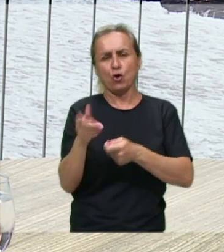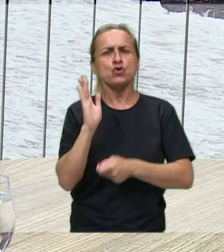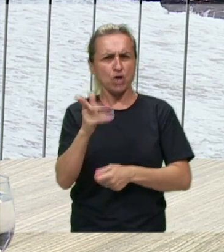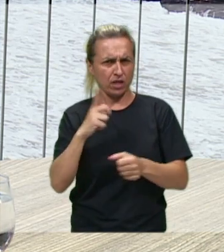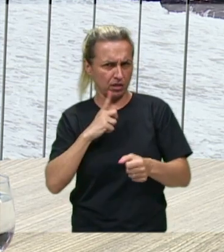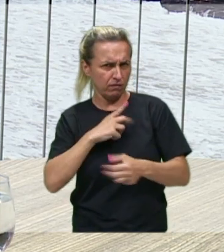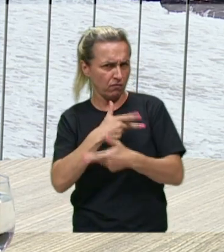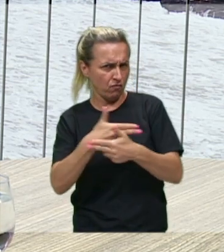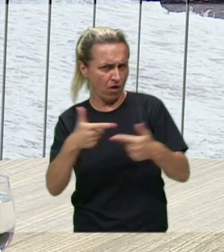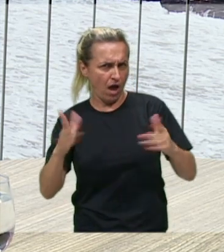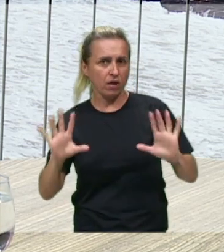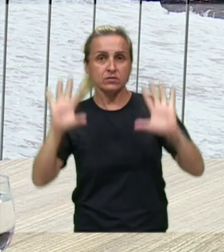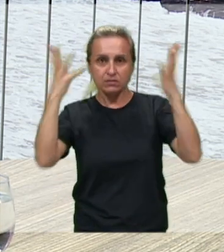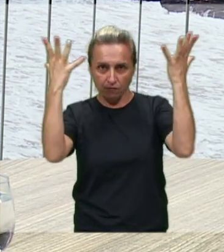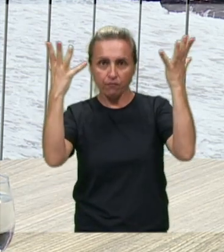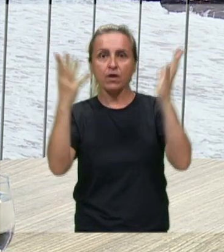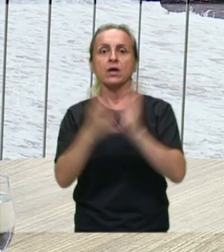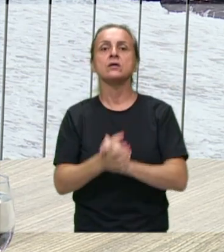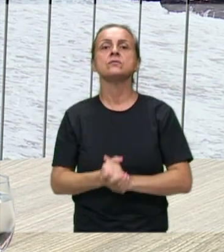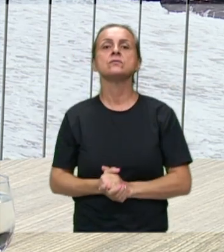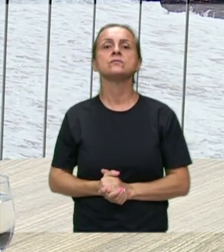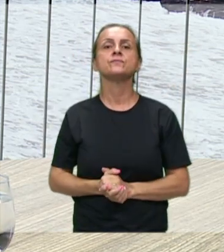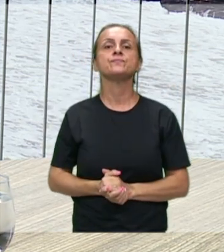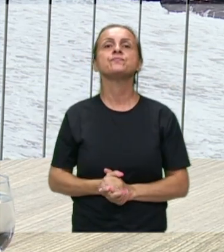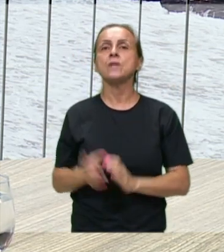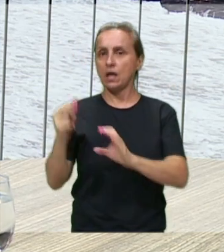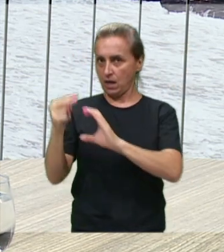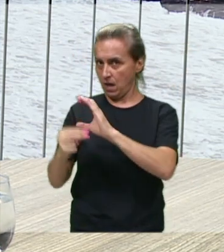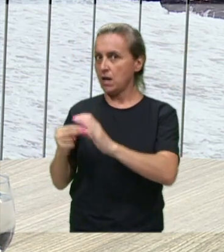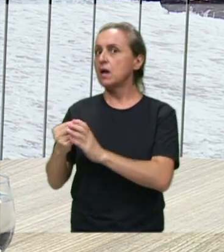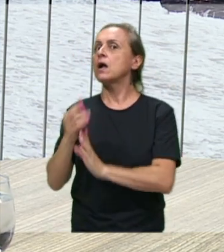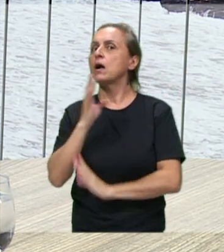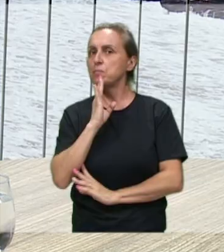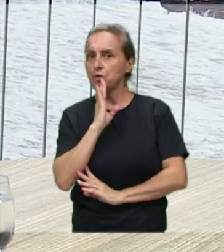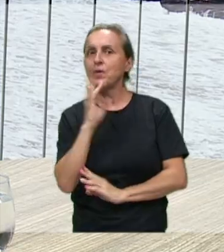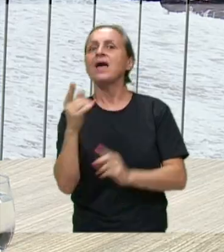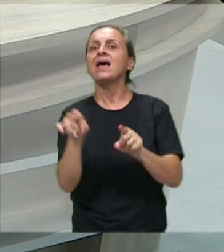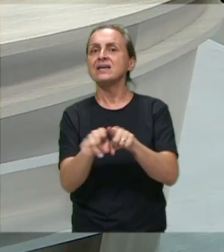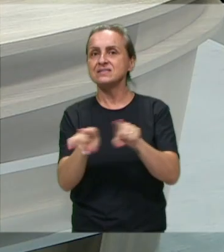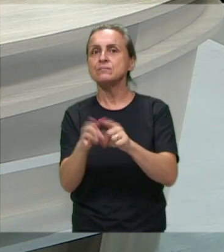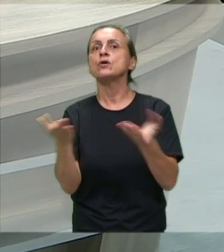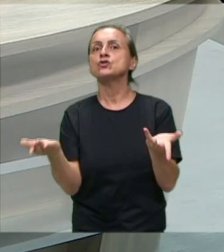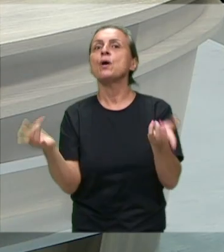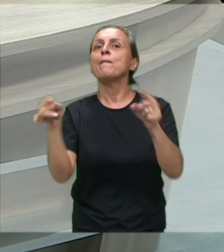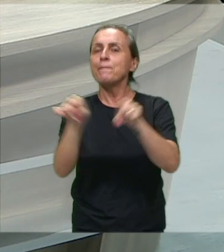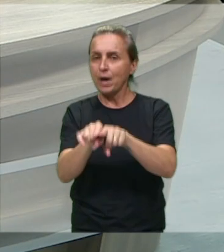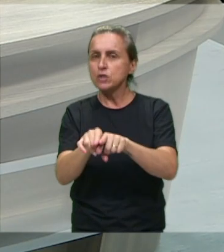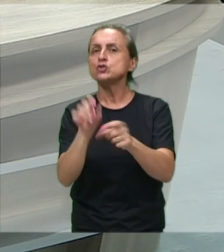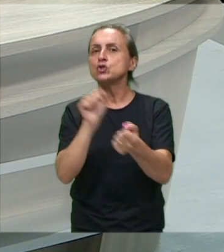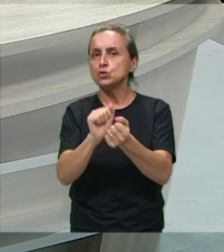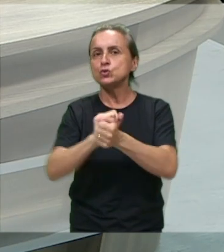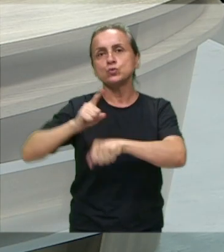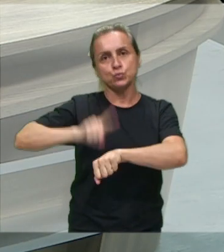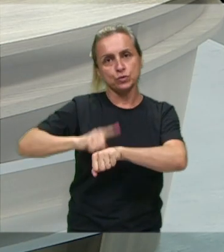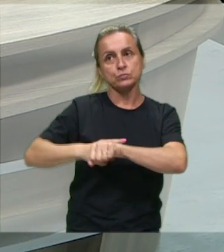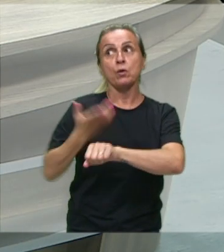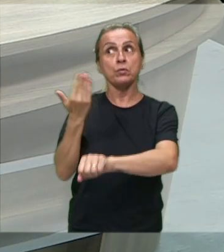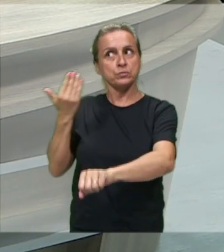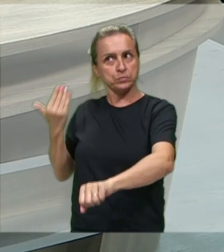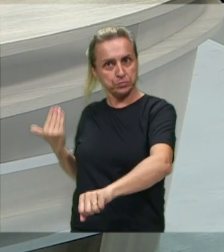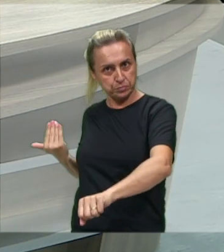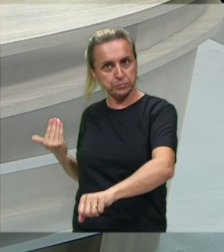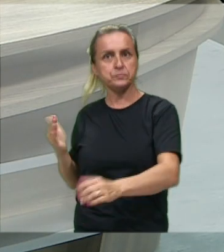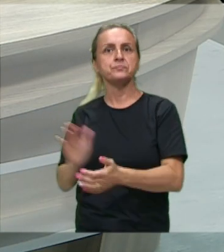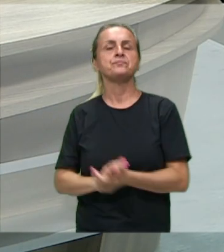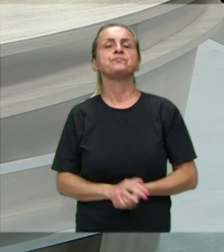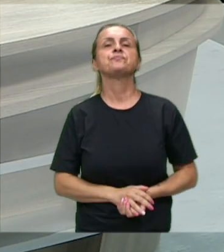A nossa querida Câmara de Vereadores teve o prazer também de compartilhar esse momento, fazer no dia da festa do peixe, uma tenda, uma barraca